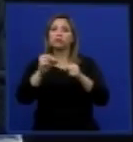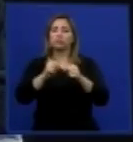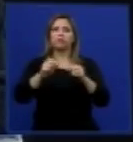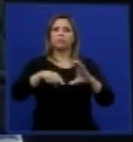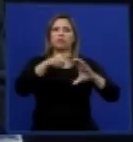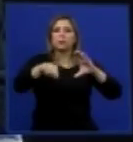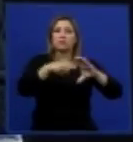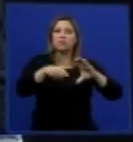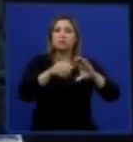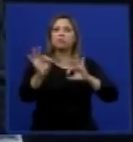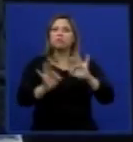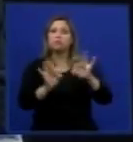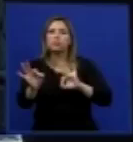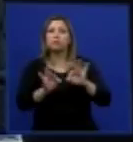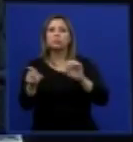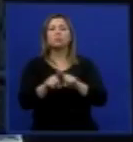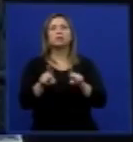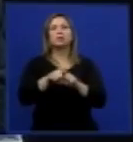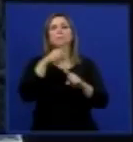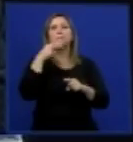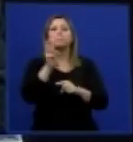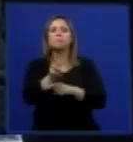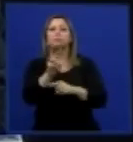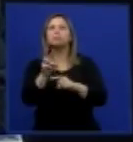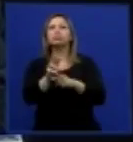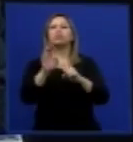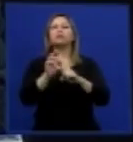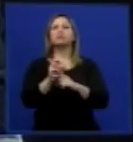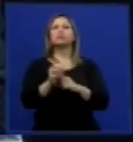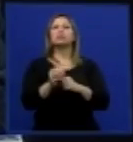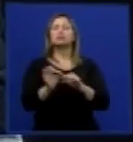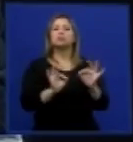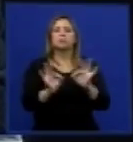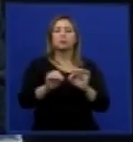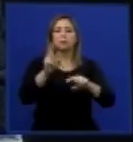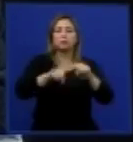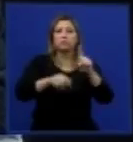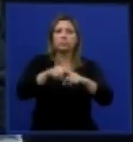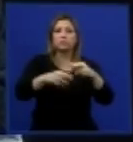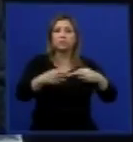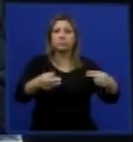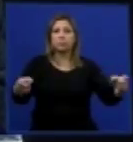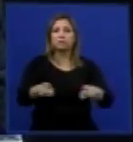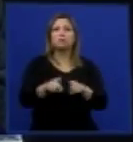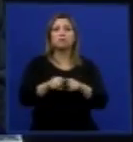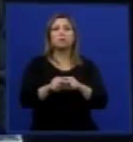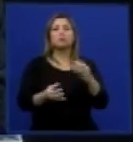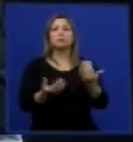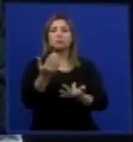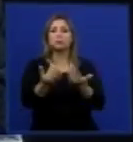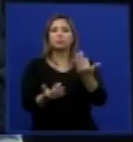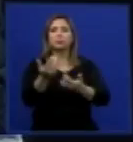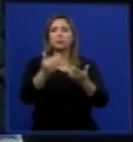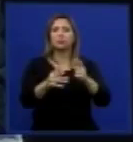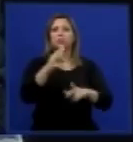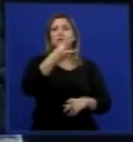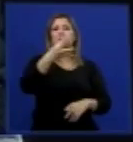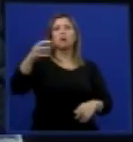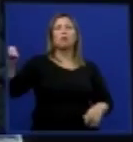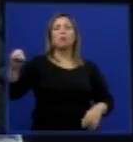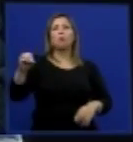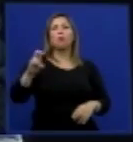esta Usina funciona como um sistema fechado onde o material a ser processado é submetido a uma temperatura de aproximadamente